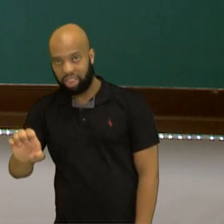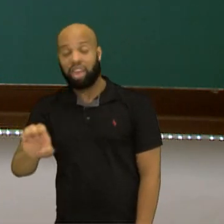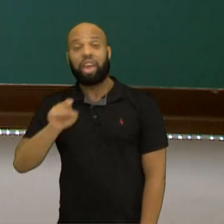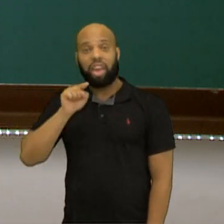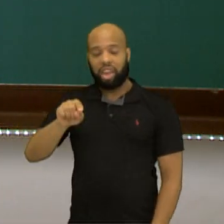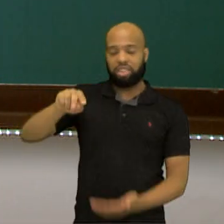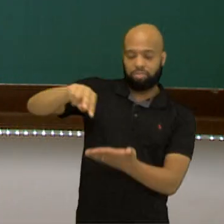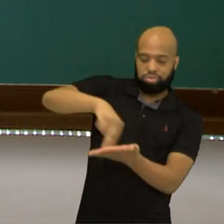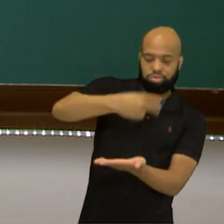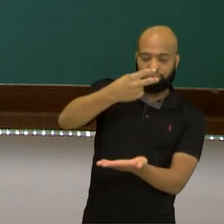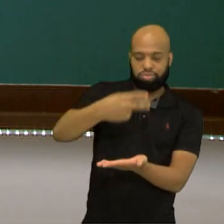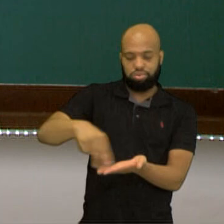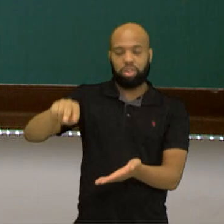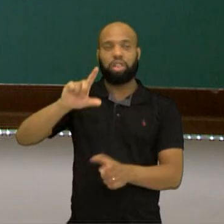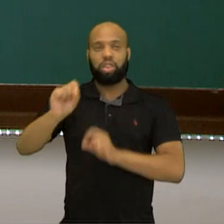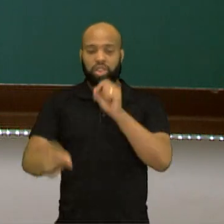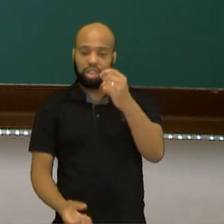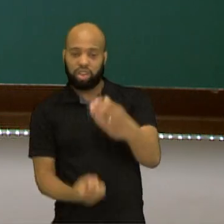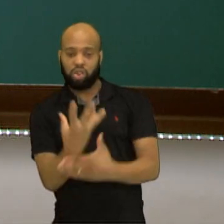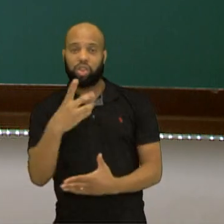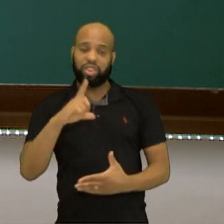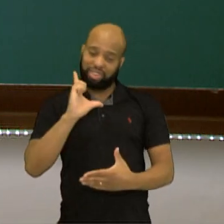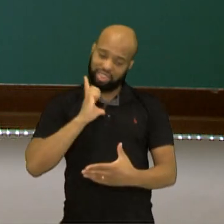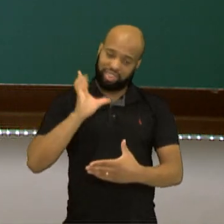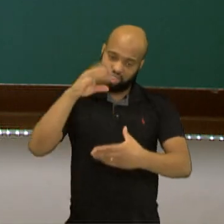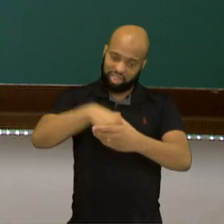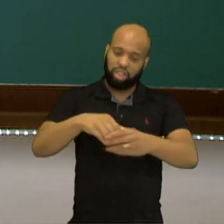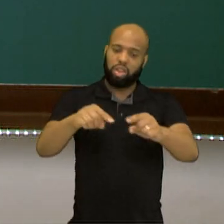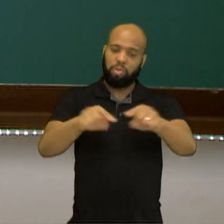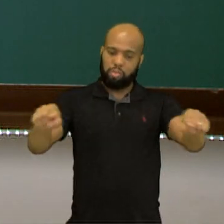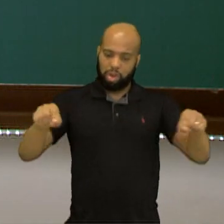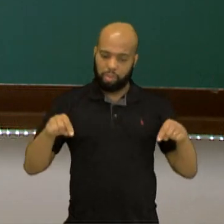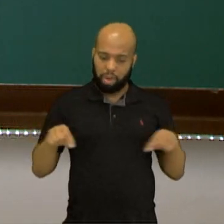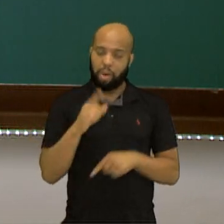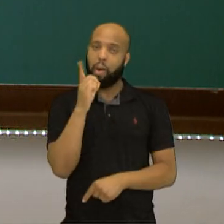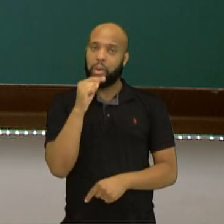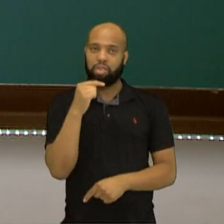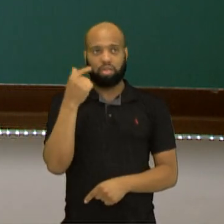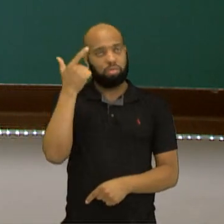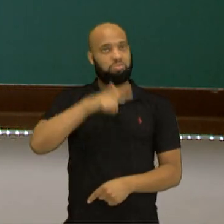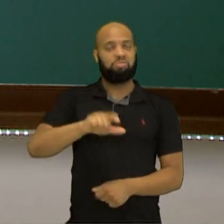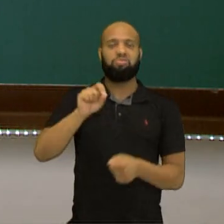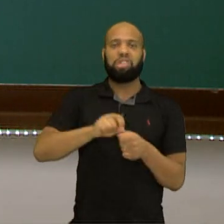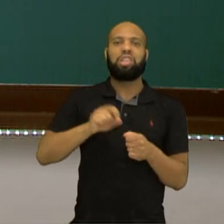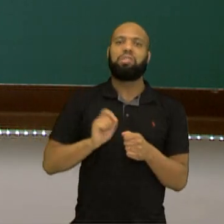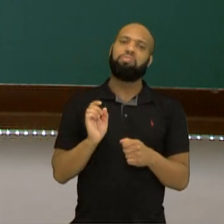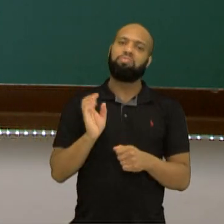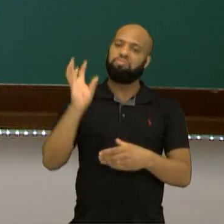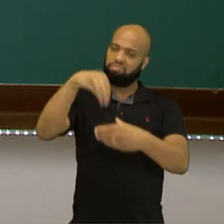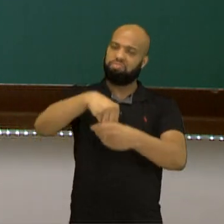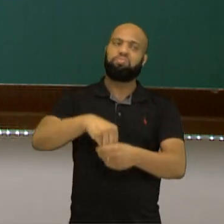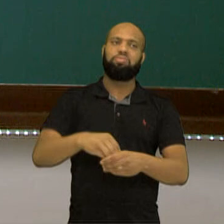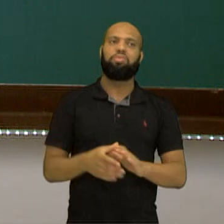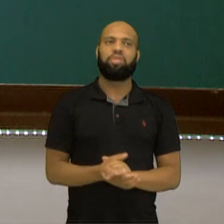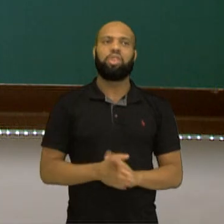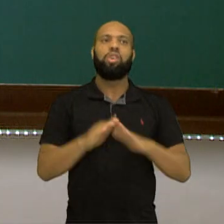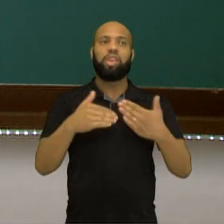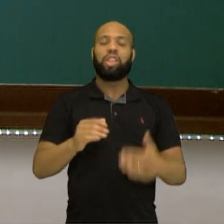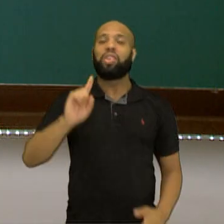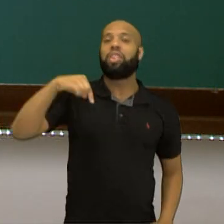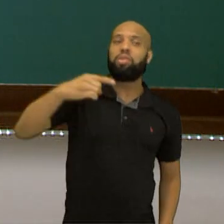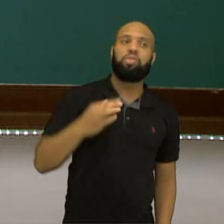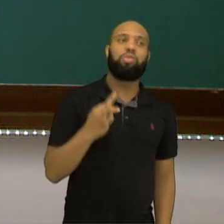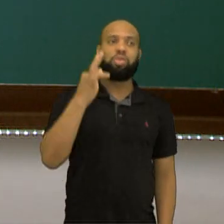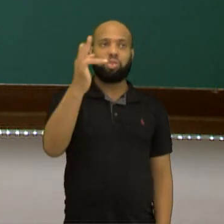essa manobra, ela se surgiu em uma dessas piscinas. Uma pessoa foi lá e fez essa manobra. E aí, futuramente,